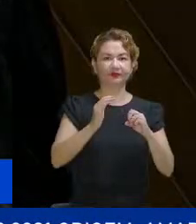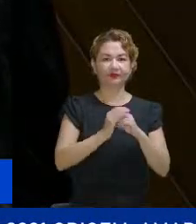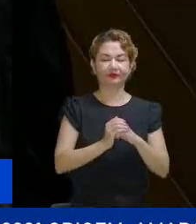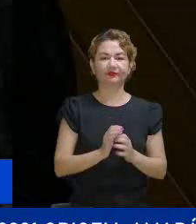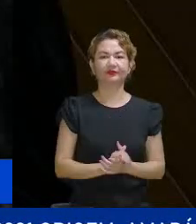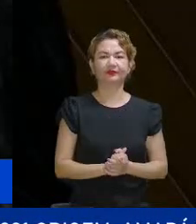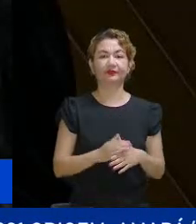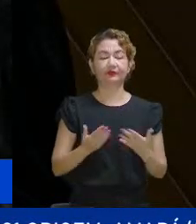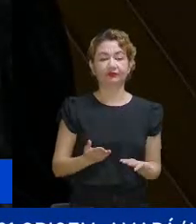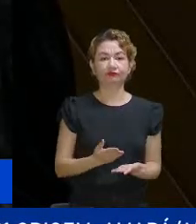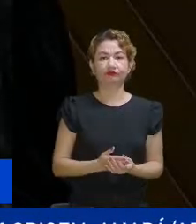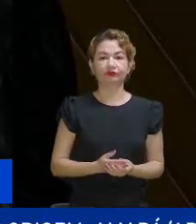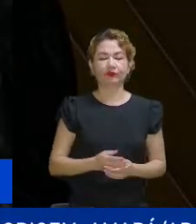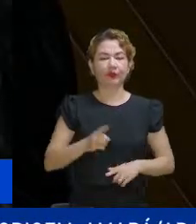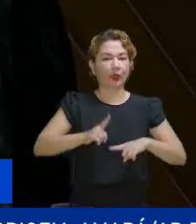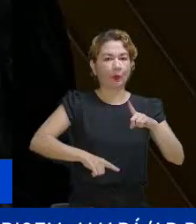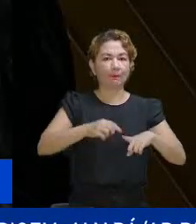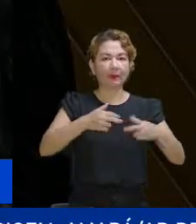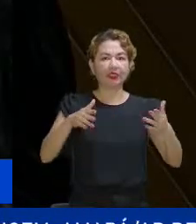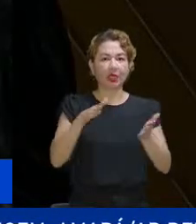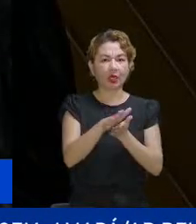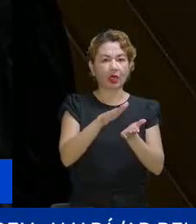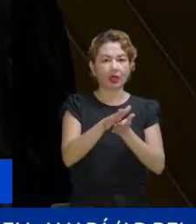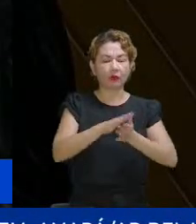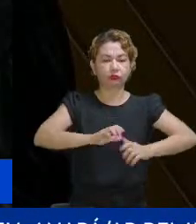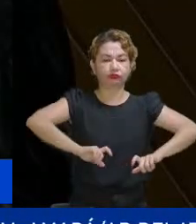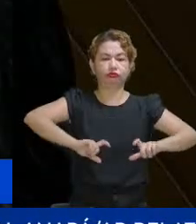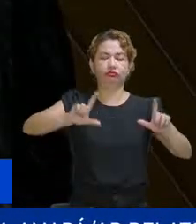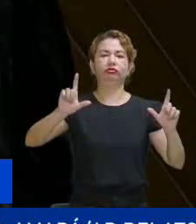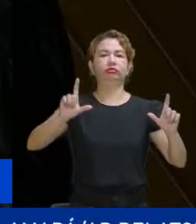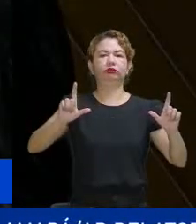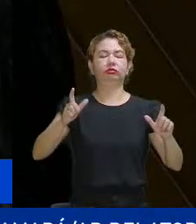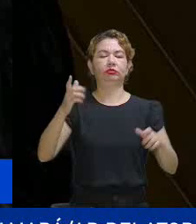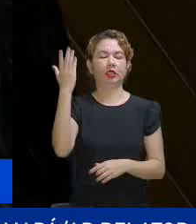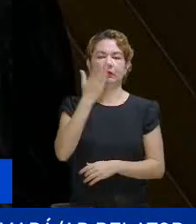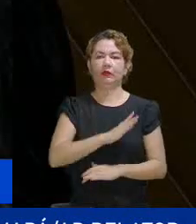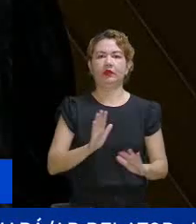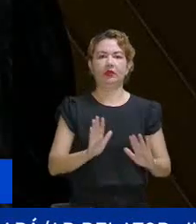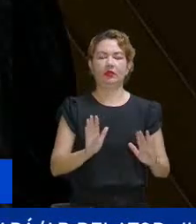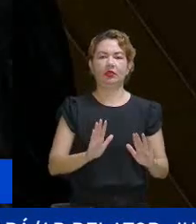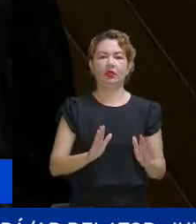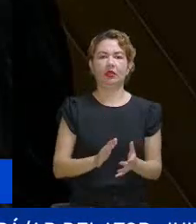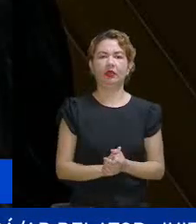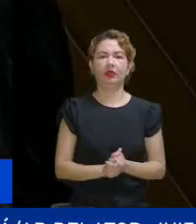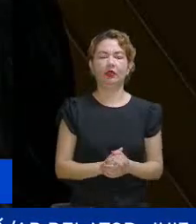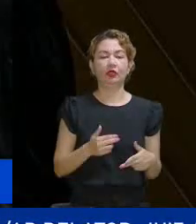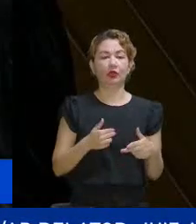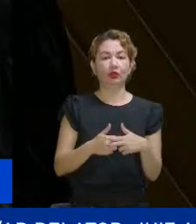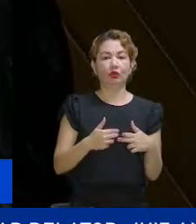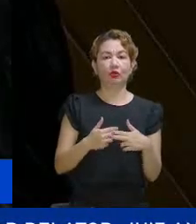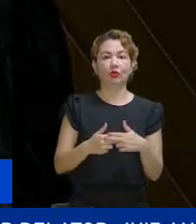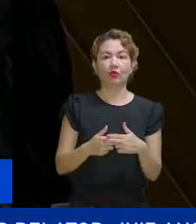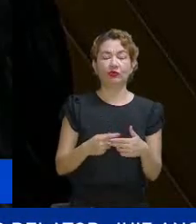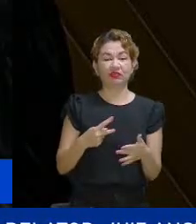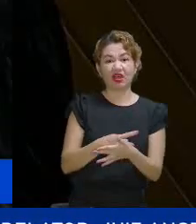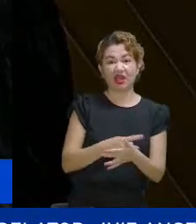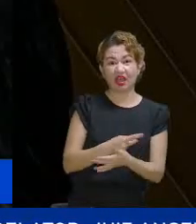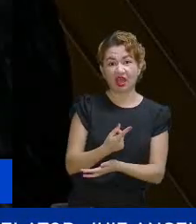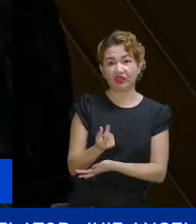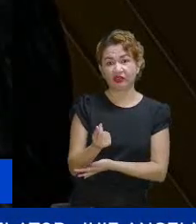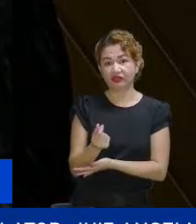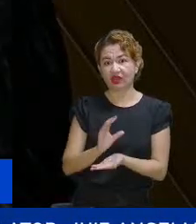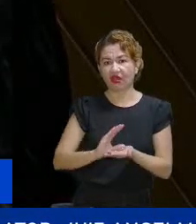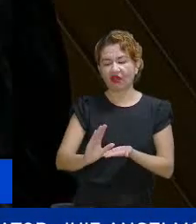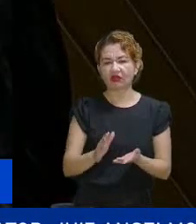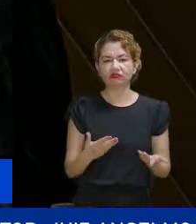abro aspas, o número expressivo de material impresso não é suficiente para comprovar a malversação dos recursos empregados na campanha